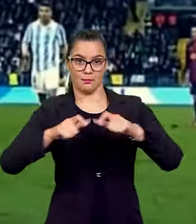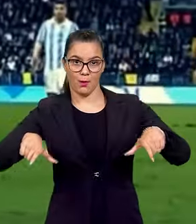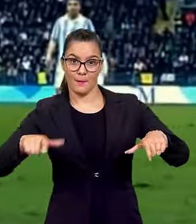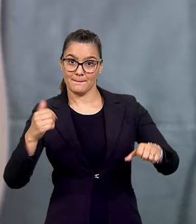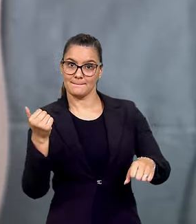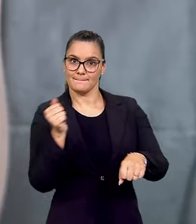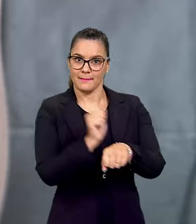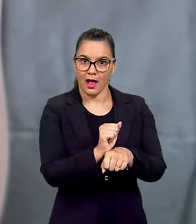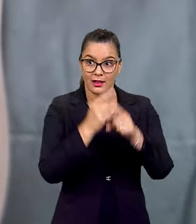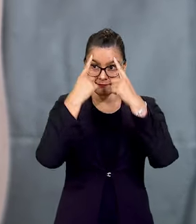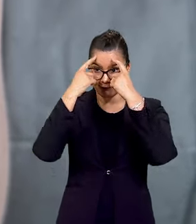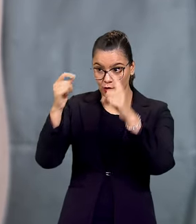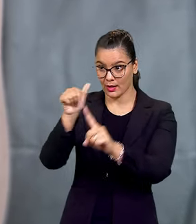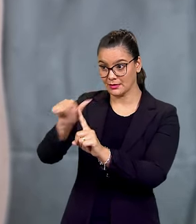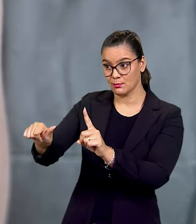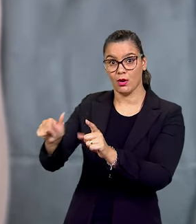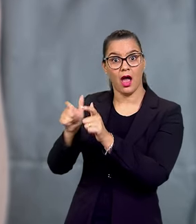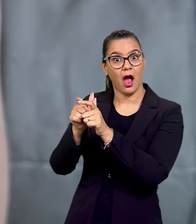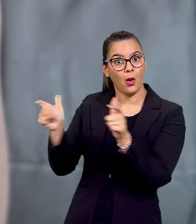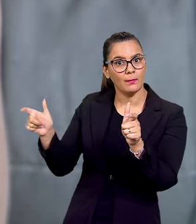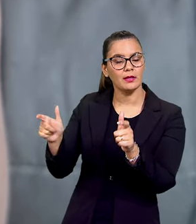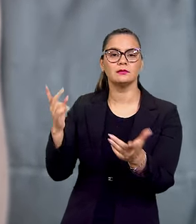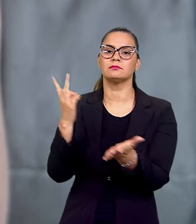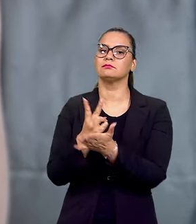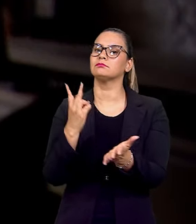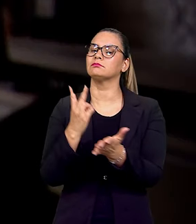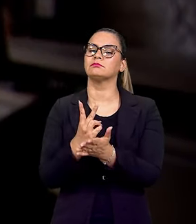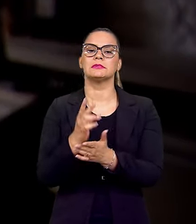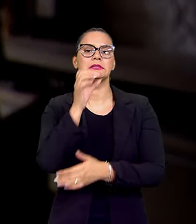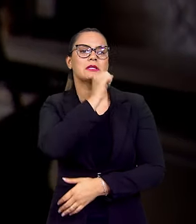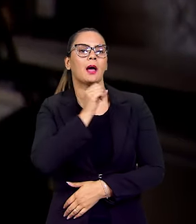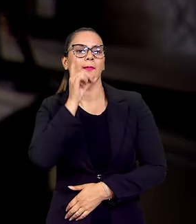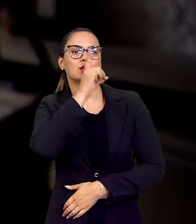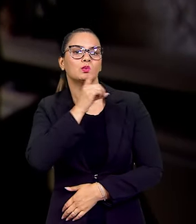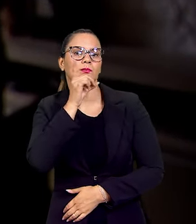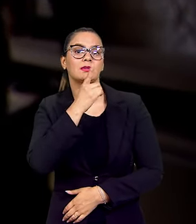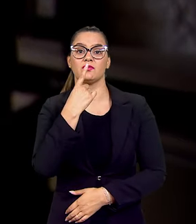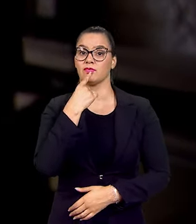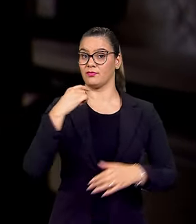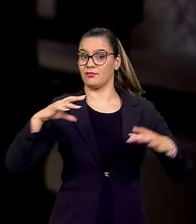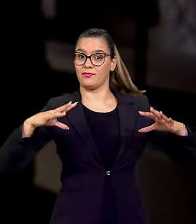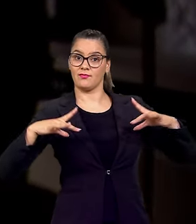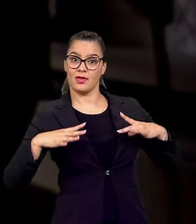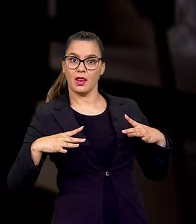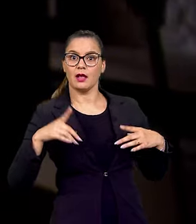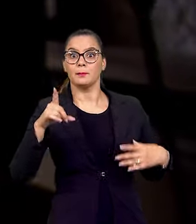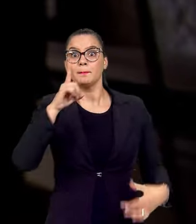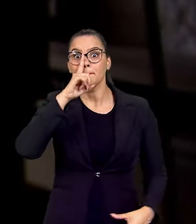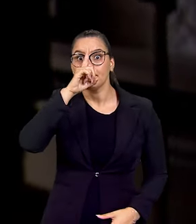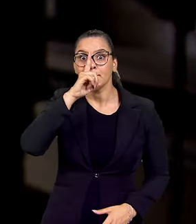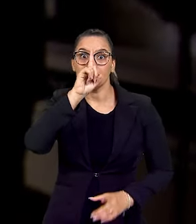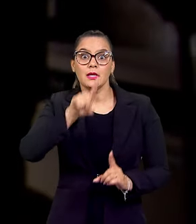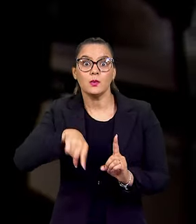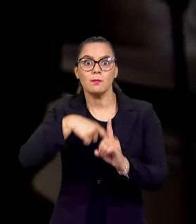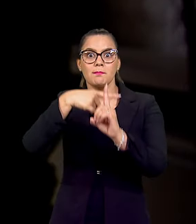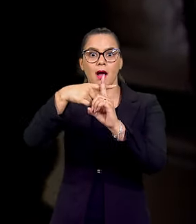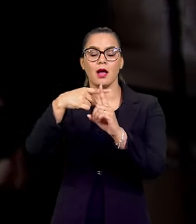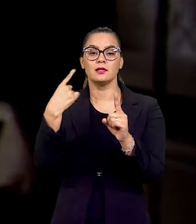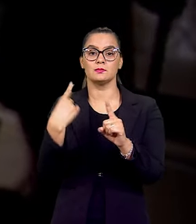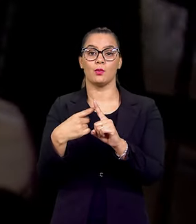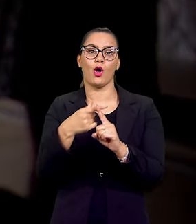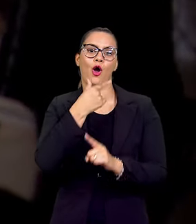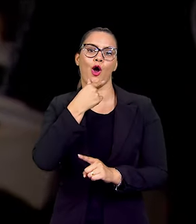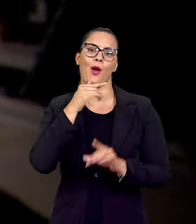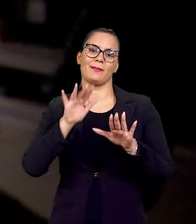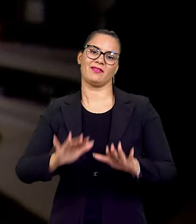futebol para, a violência contra as mulheres aumenta. Da mesma forma, é nos fins de semana, nos feriados, que elas correm mais